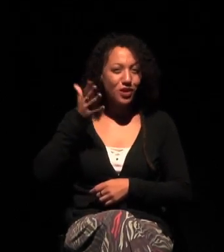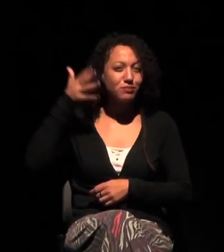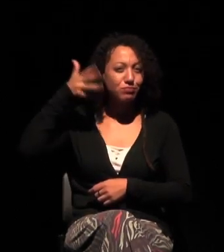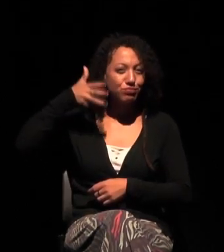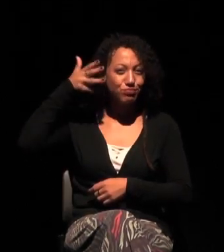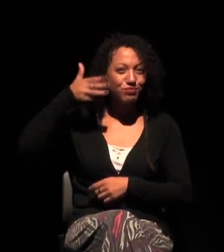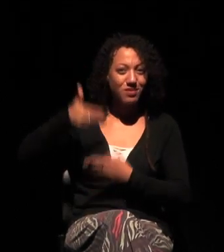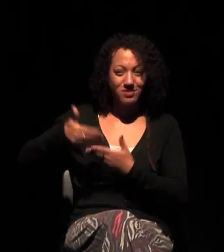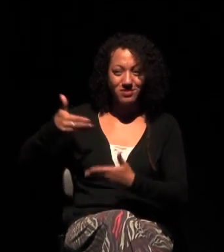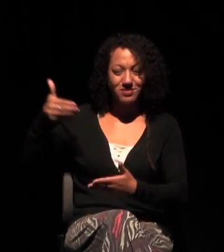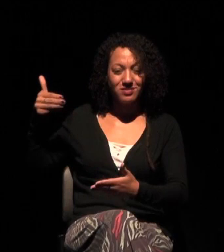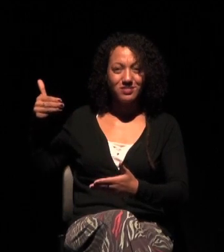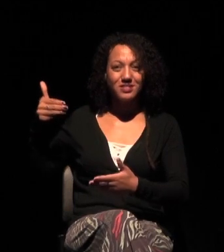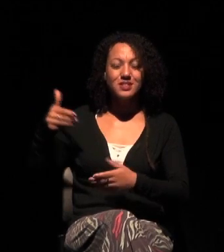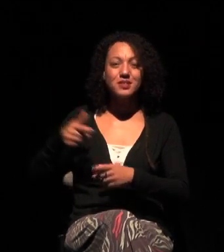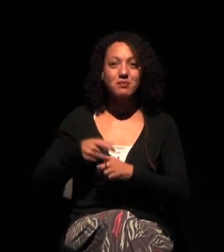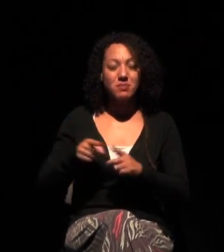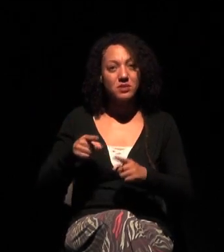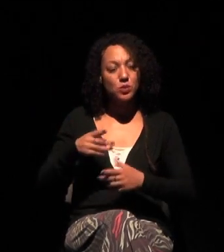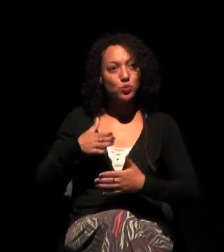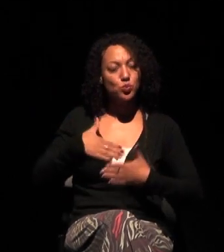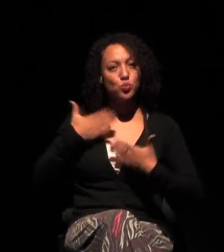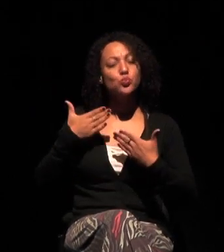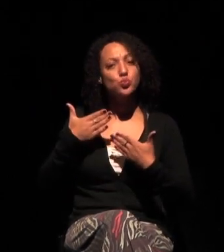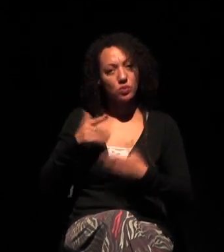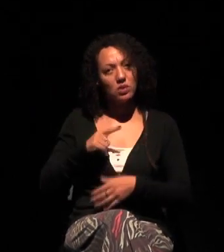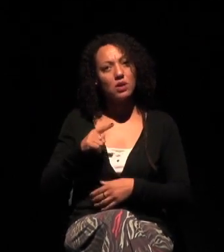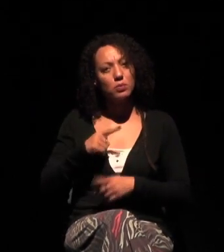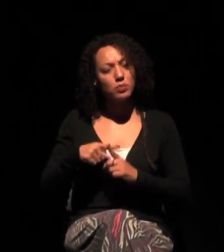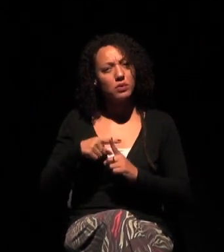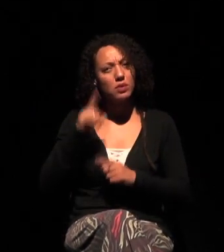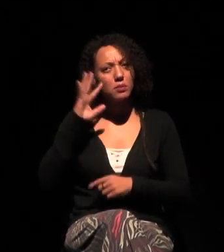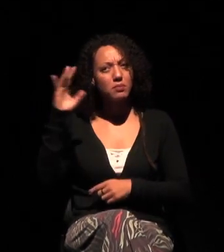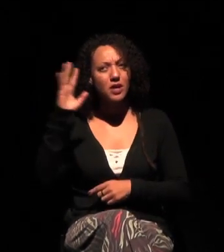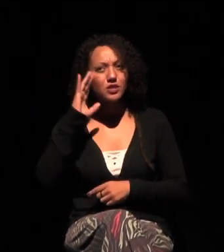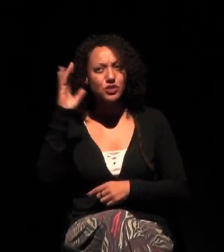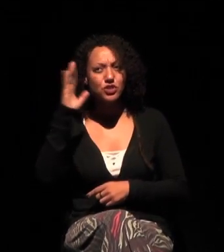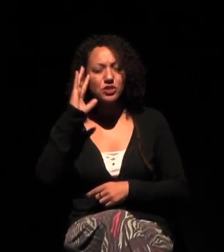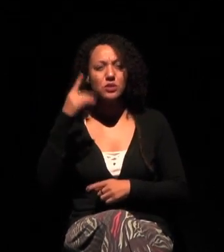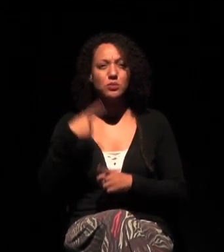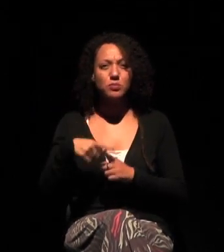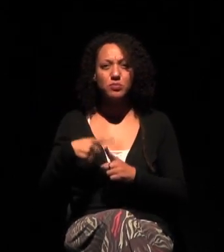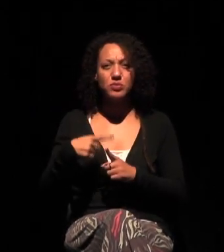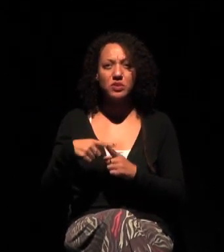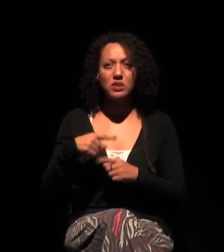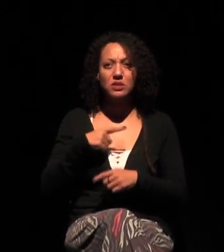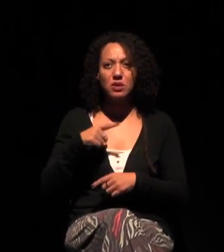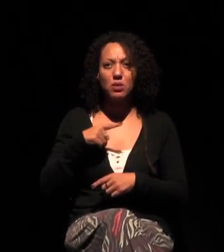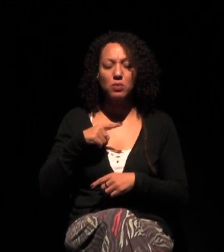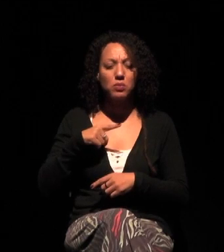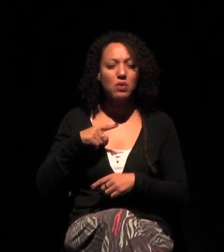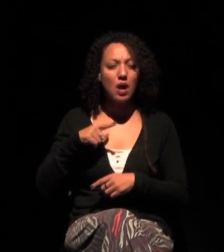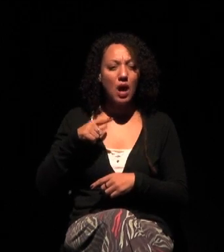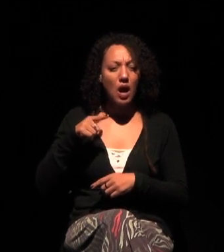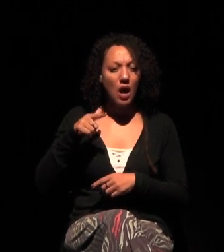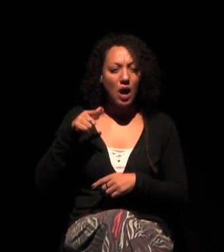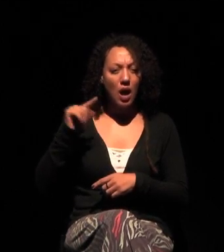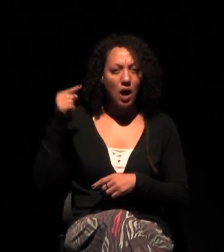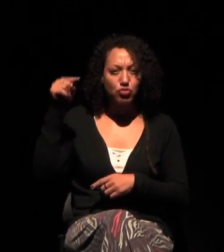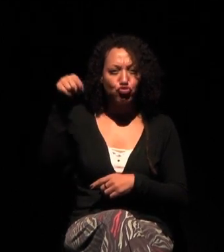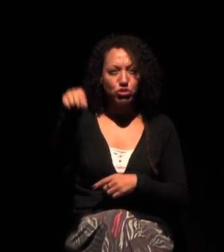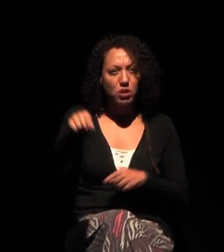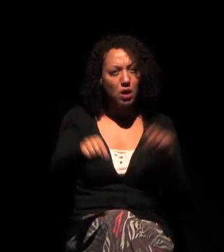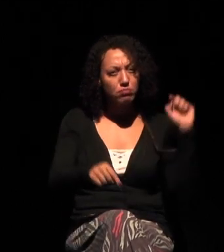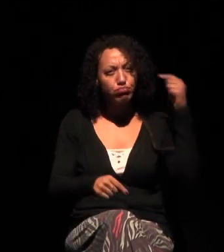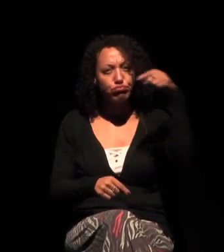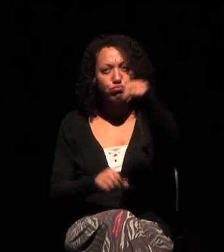mas a minha susto enquanto imaginar que estão a tirar vaduz moça e ontem a e tratá-los